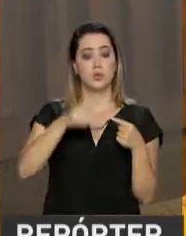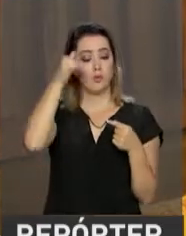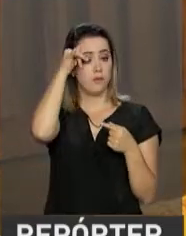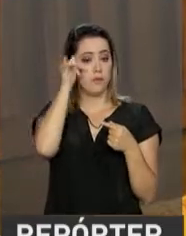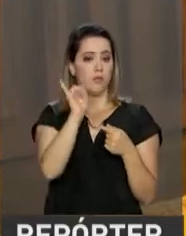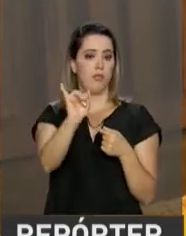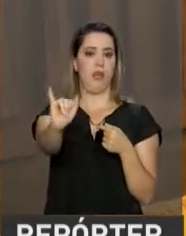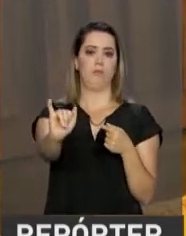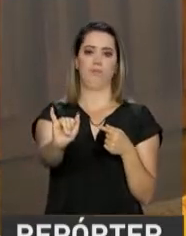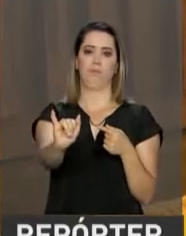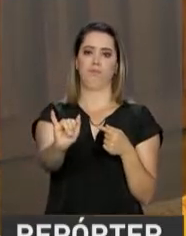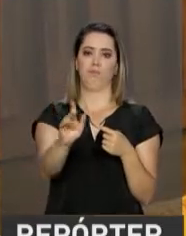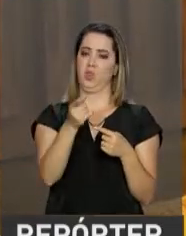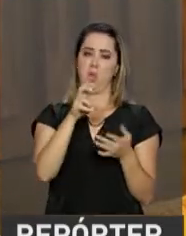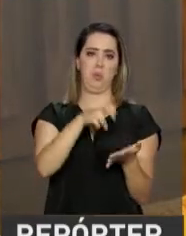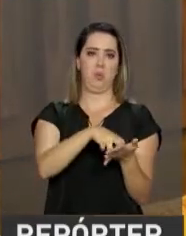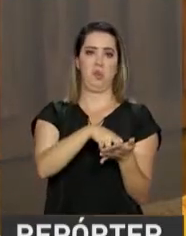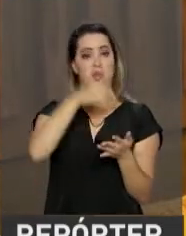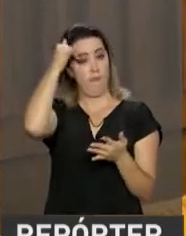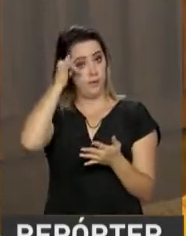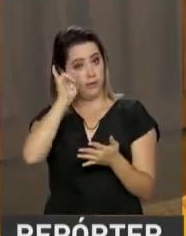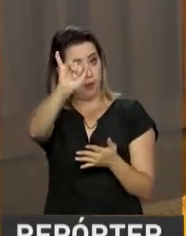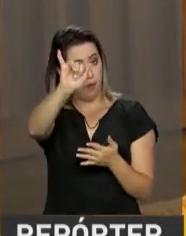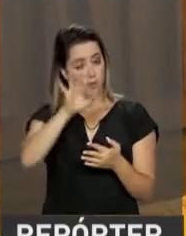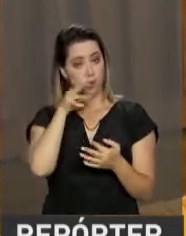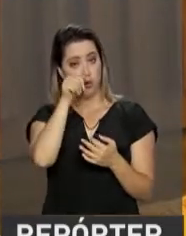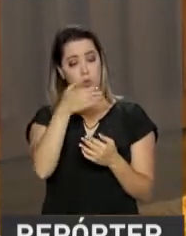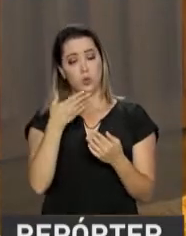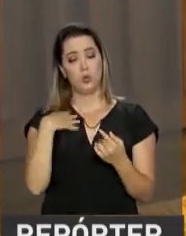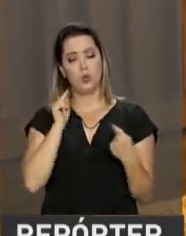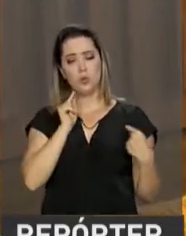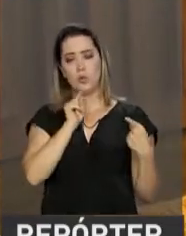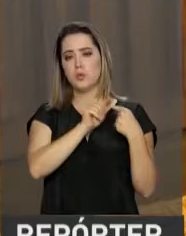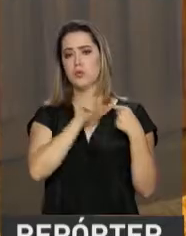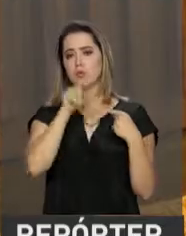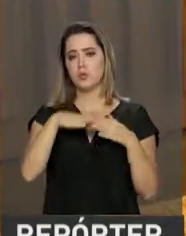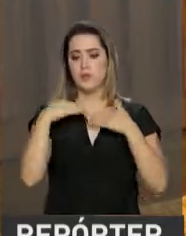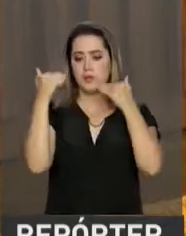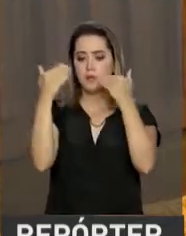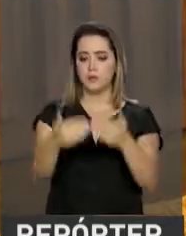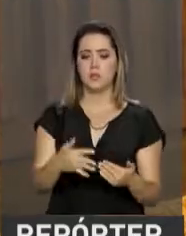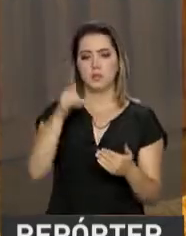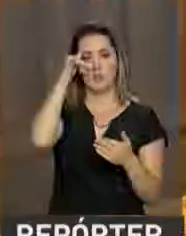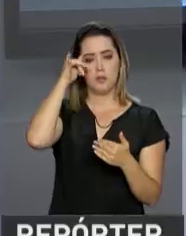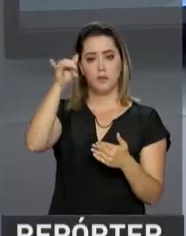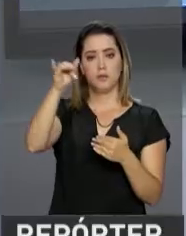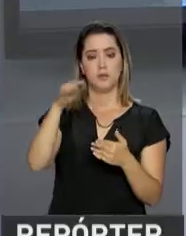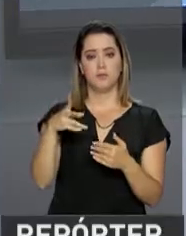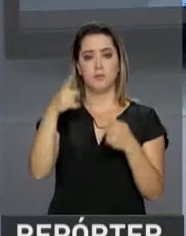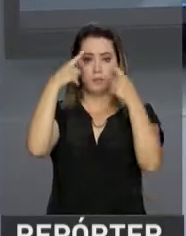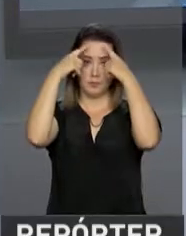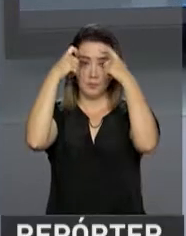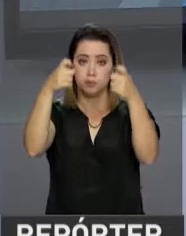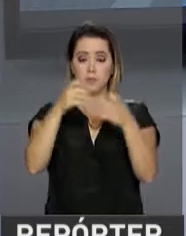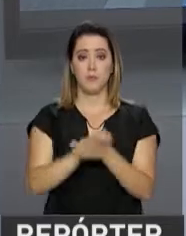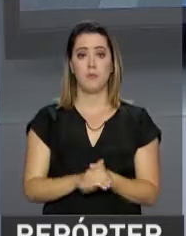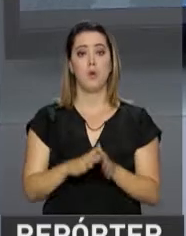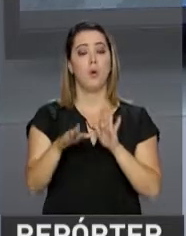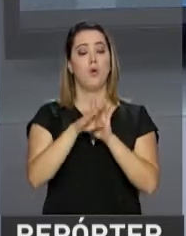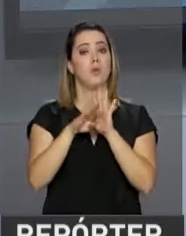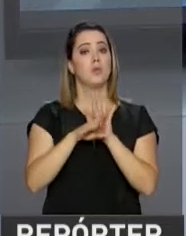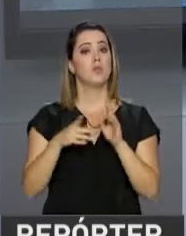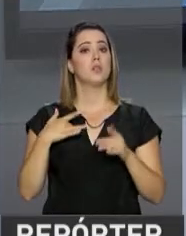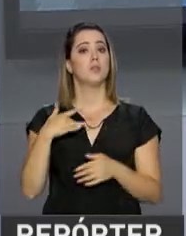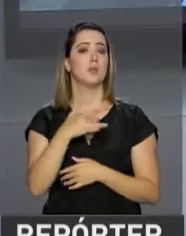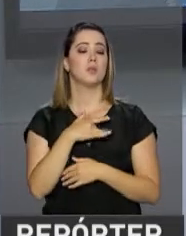todas as ações e investimentos do governo federal terão como prioridade o enfrentamento contra a violência o programa saúde